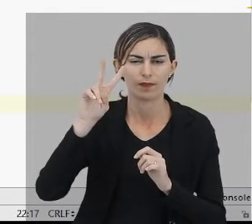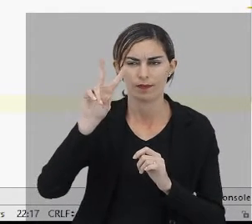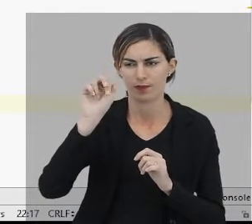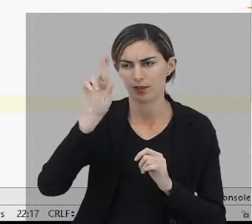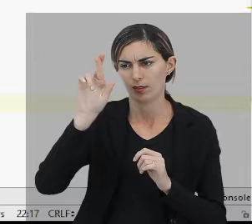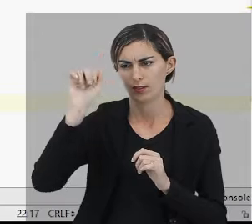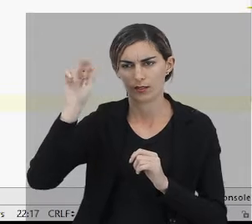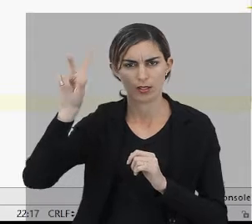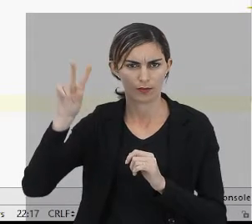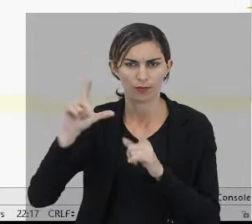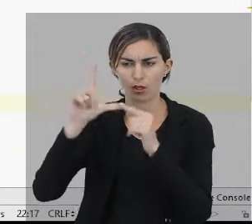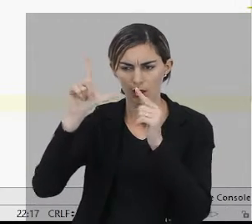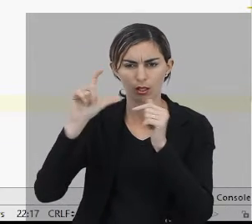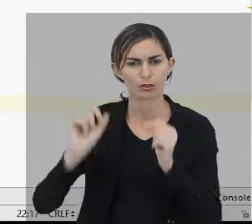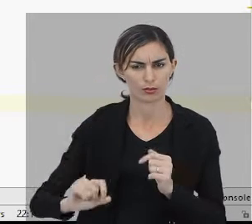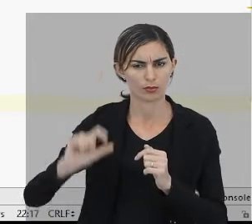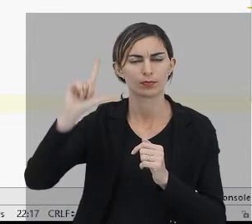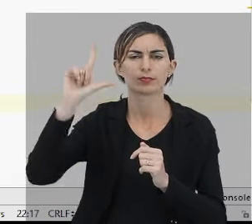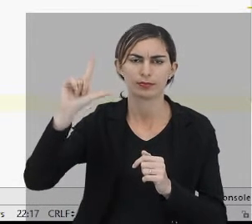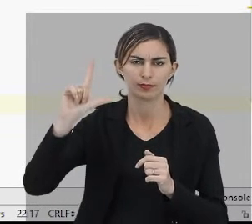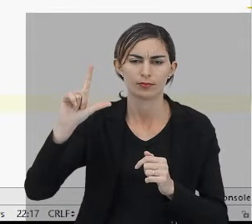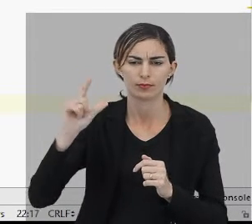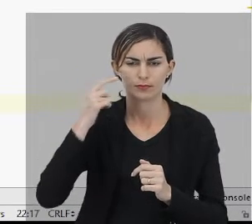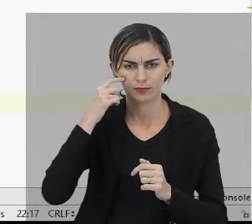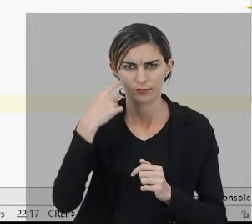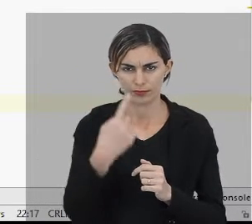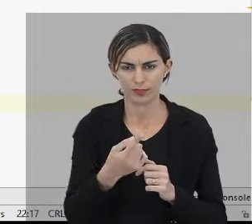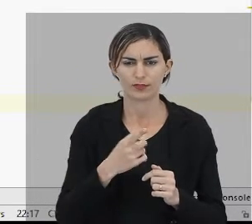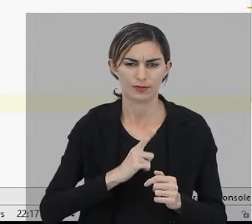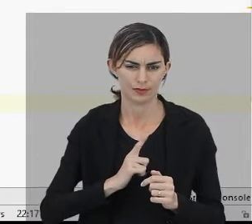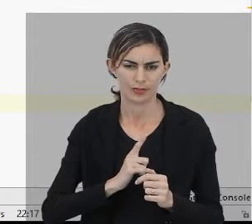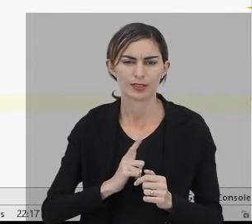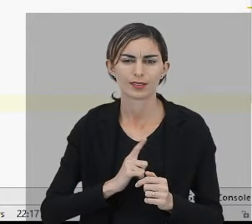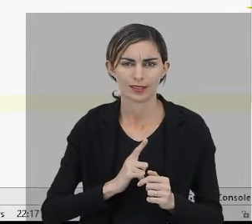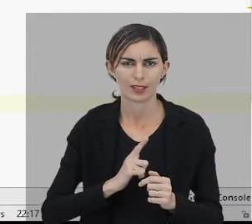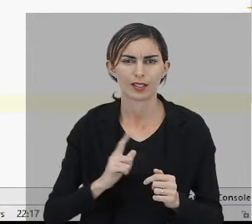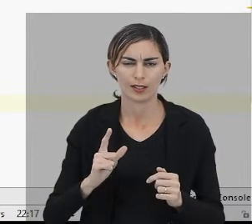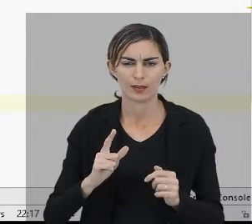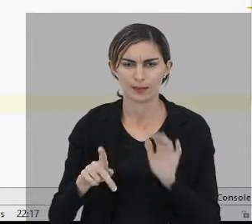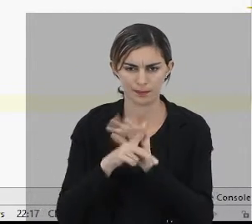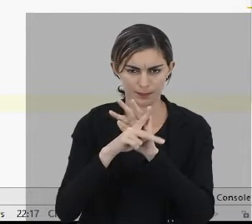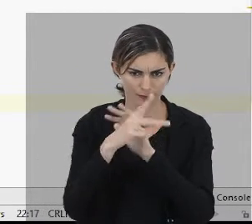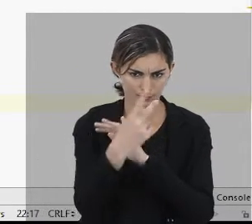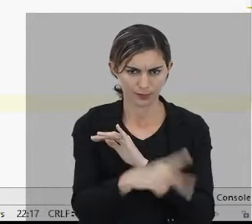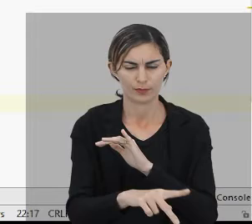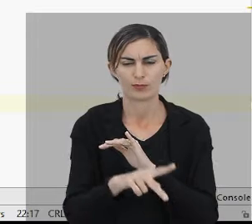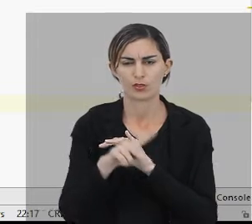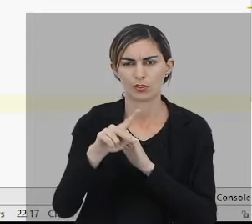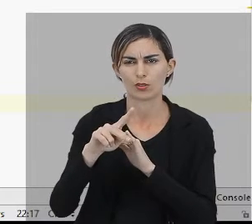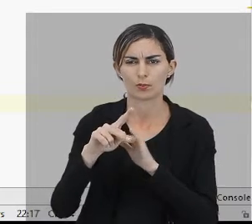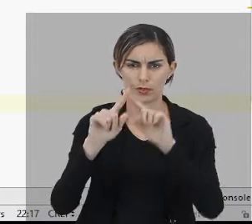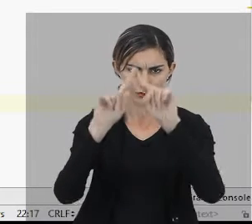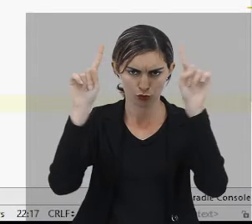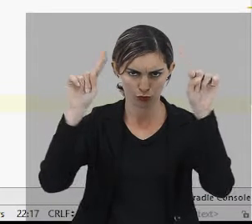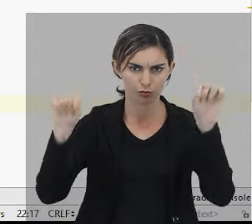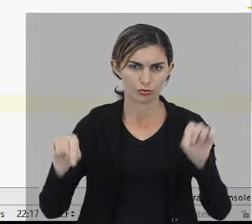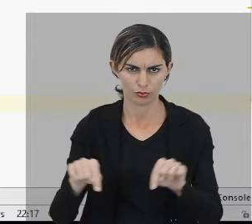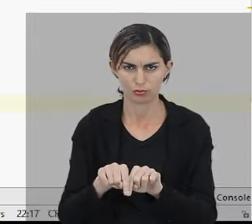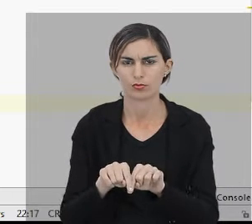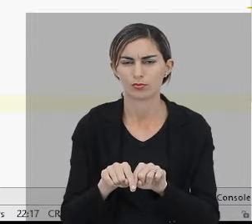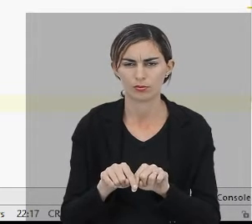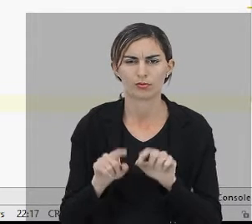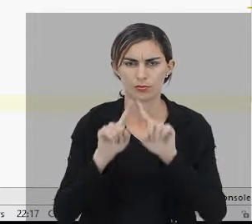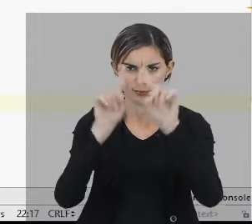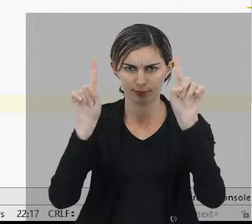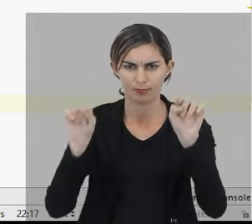Observe que enquanto no laço for você tem uma variável propriamente para a estrutura